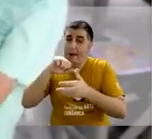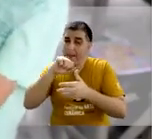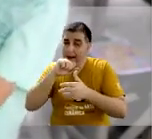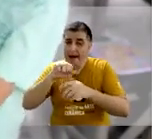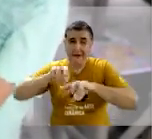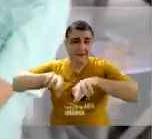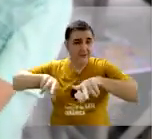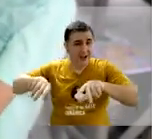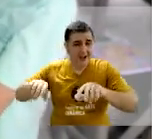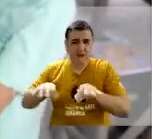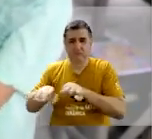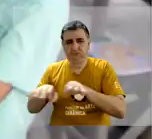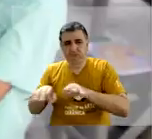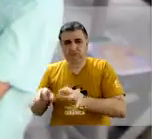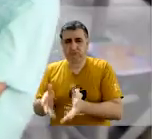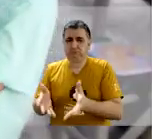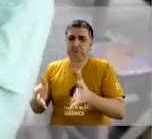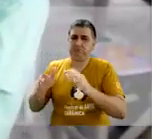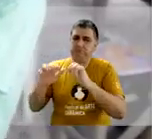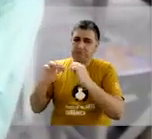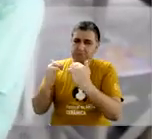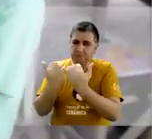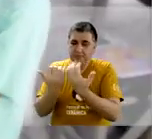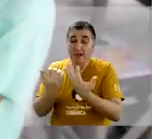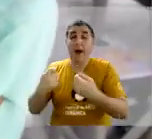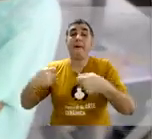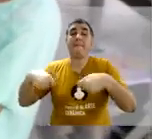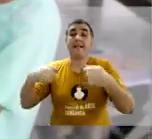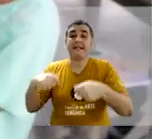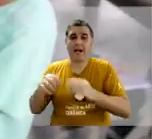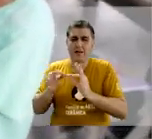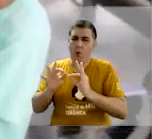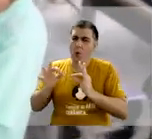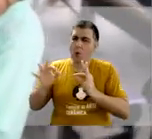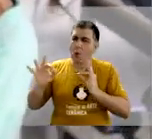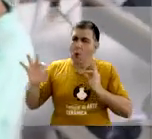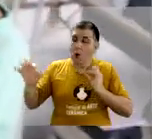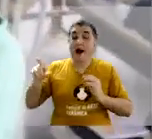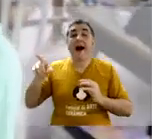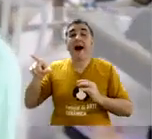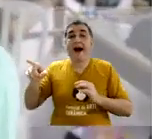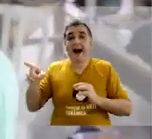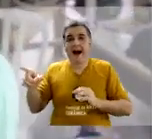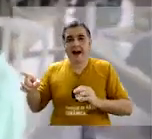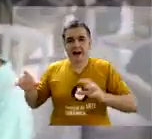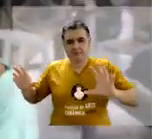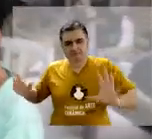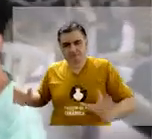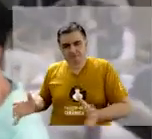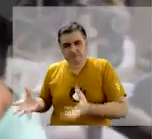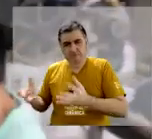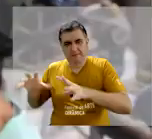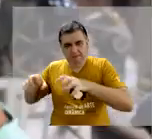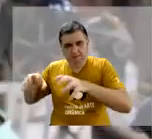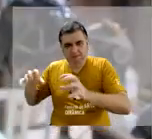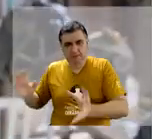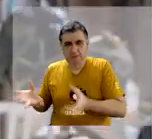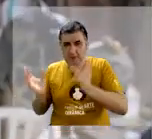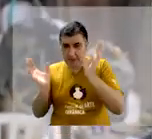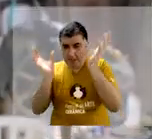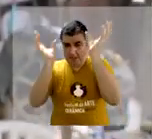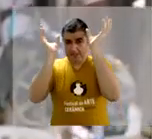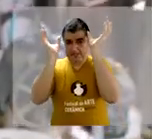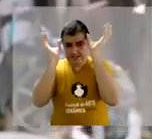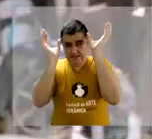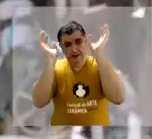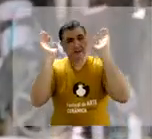Vivia, e nós tinha que buscar, nessa época a gente ainda tinha que buscar o barro, a gente mesmo trazia na cabeça. Lenha, tudo era